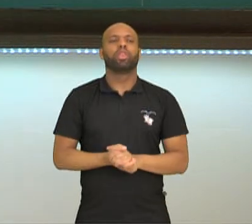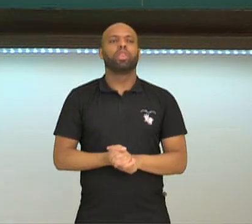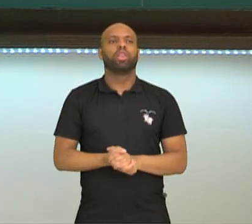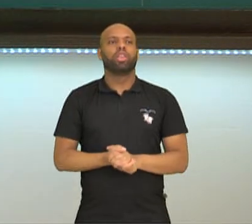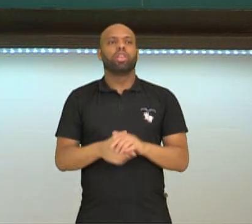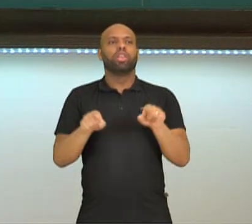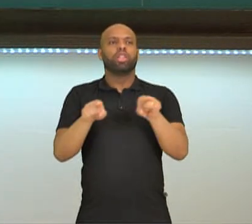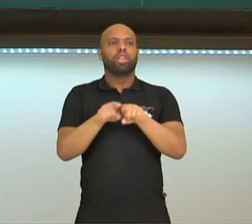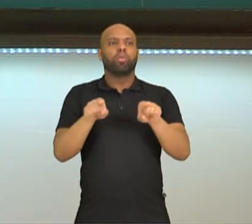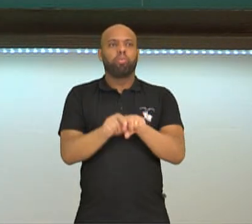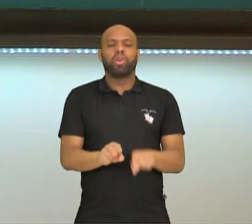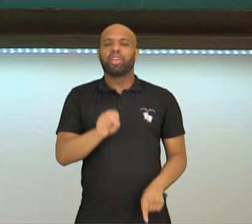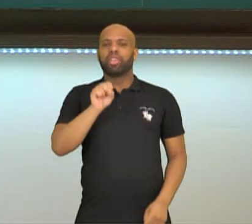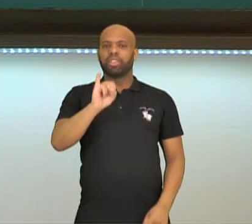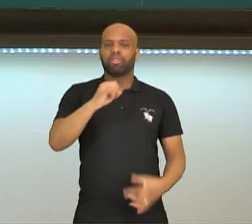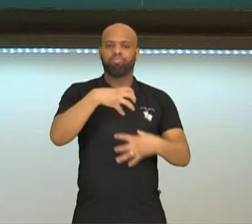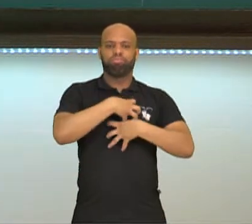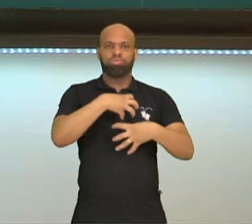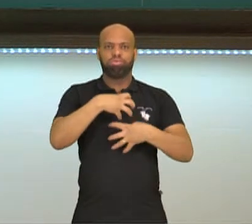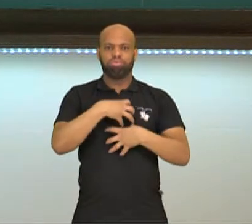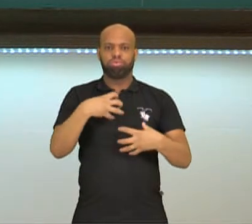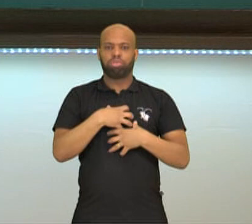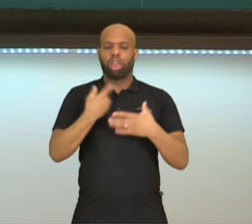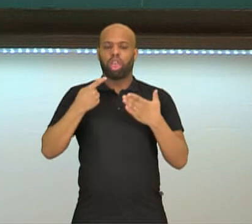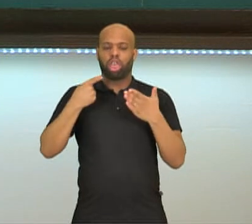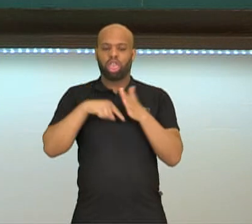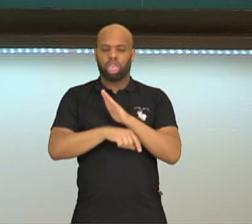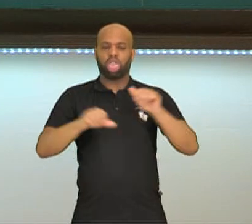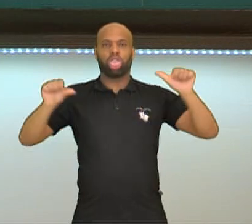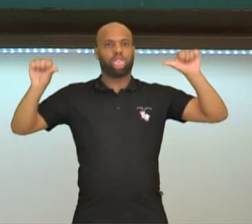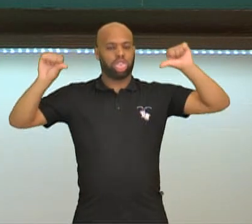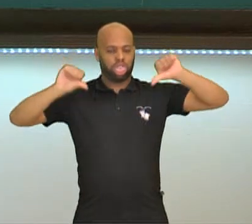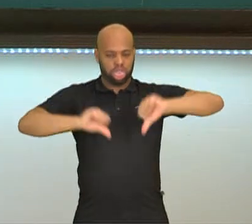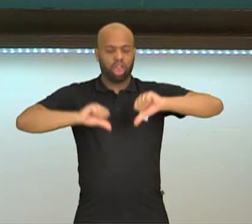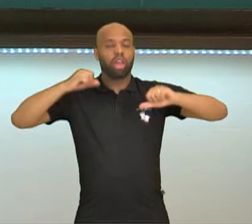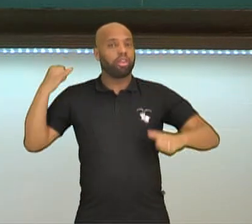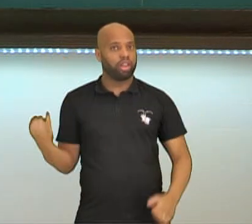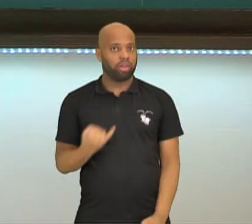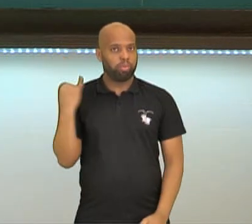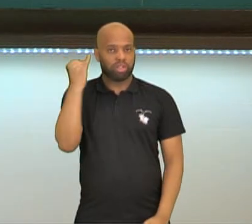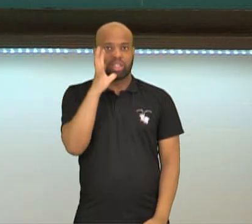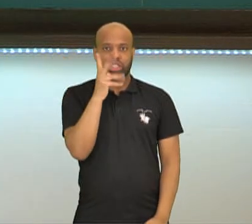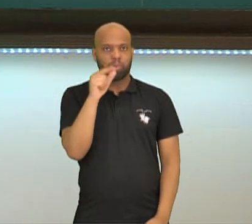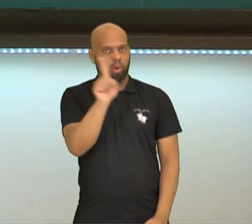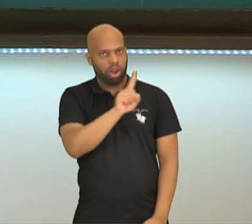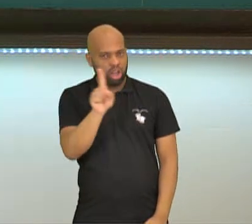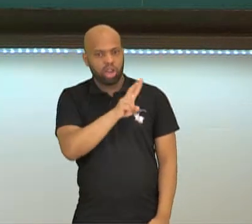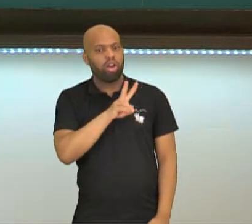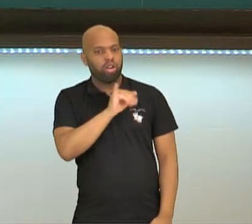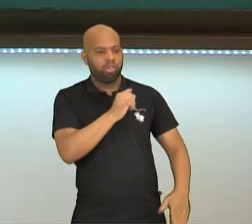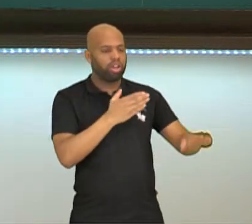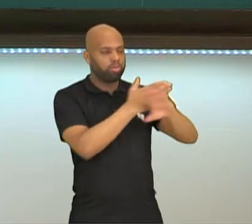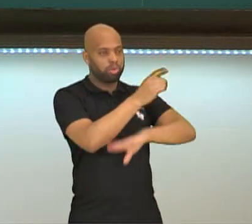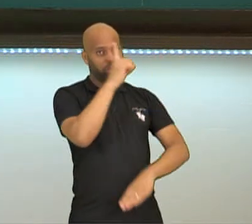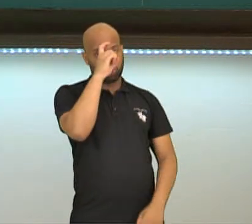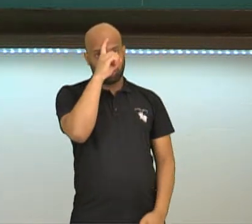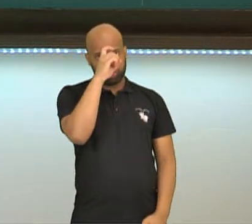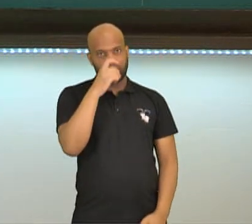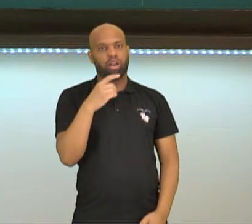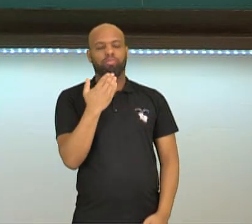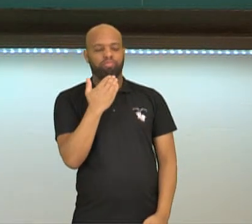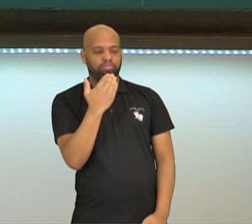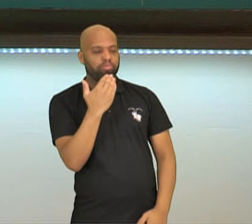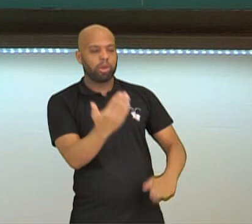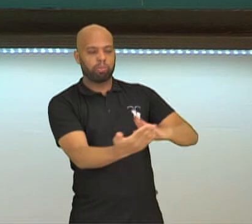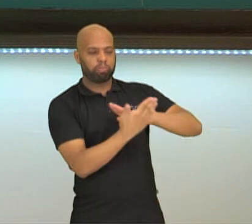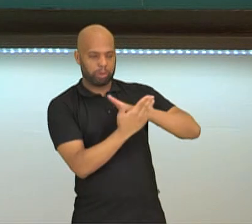E se os sintomas forem piorando, é importante não demorar para buscar ajuda, né, o